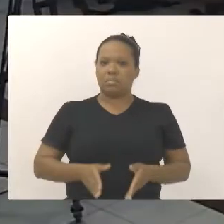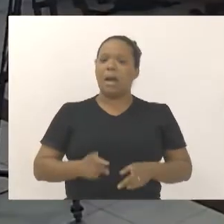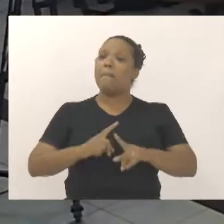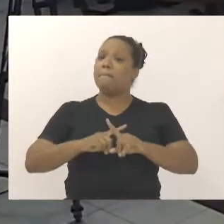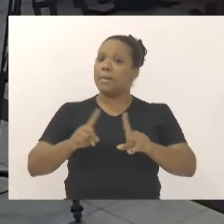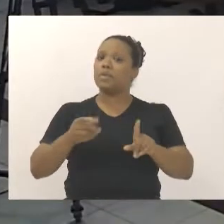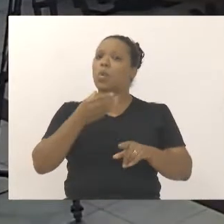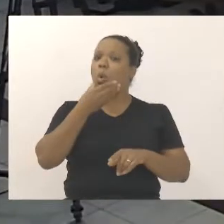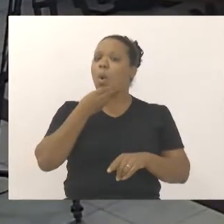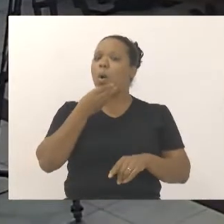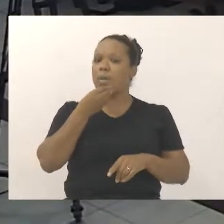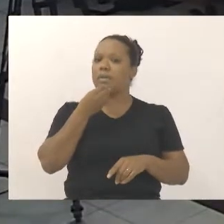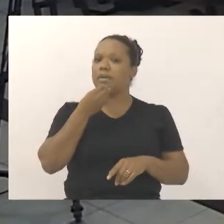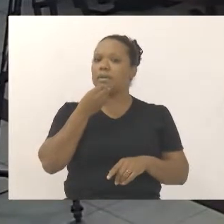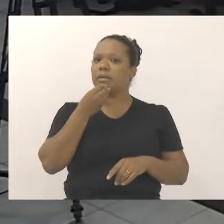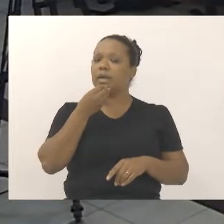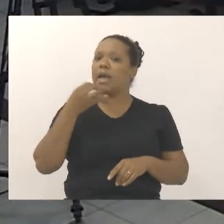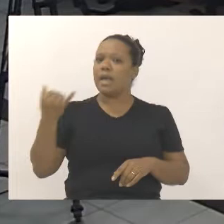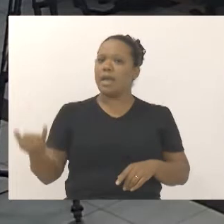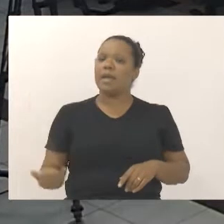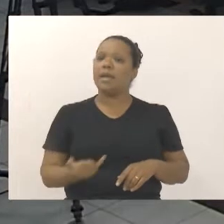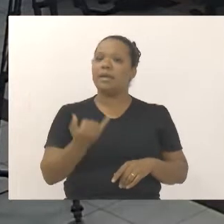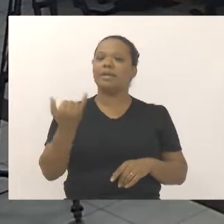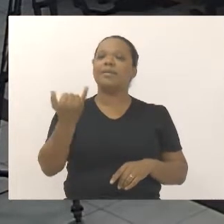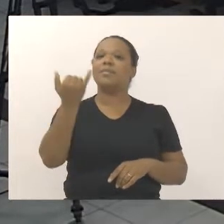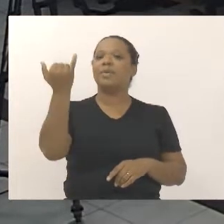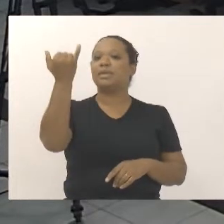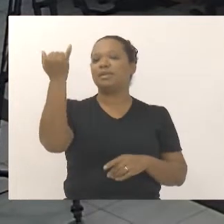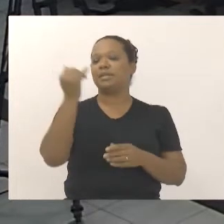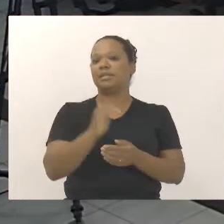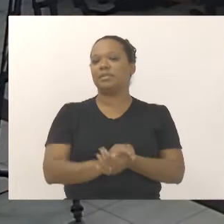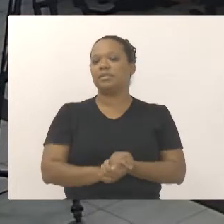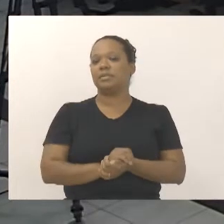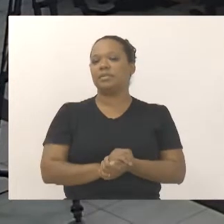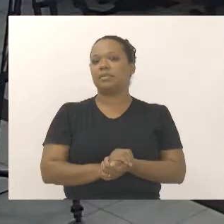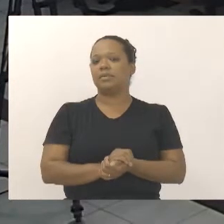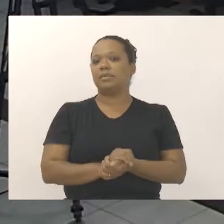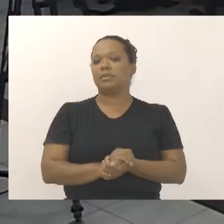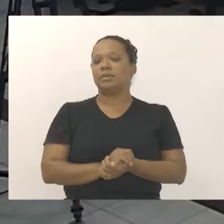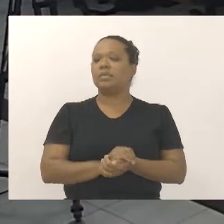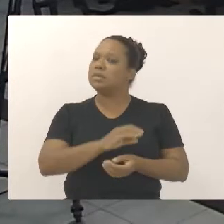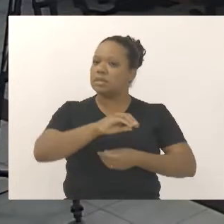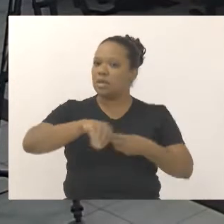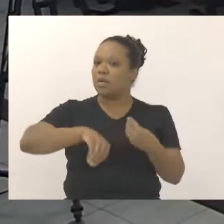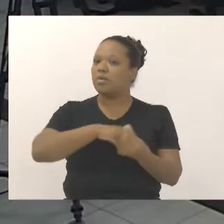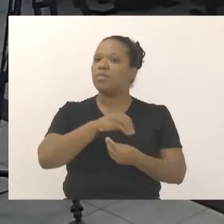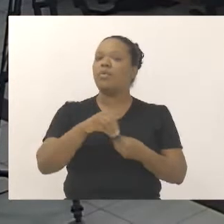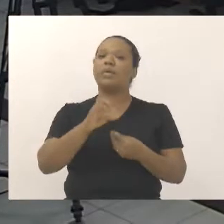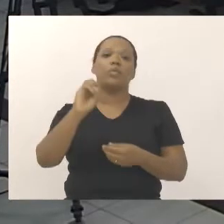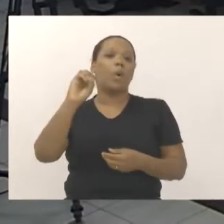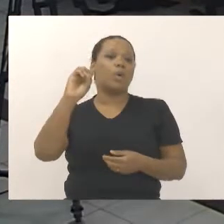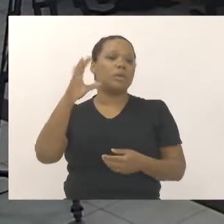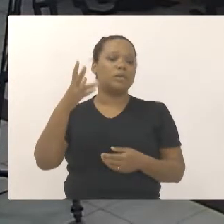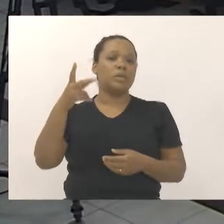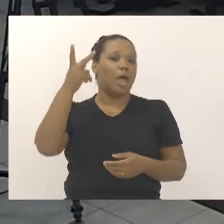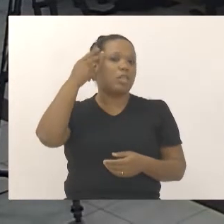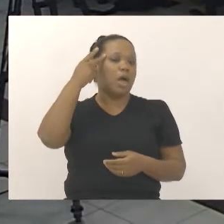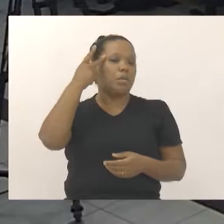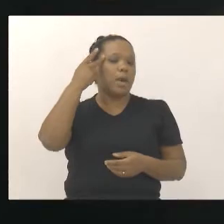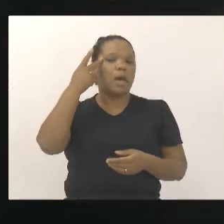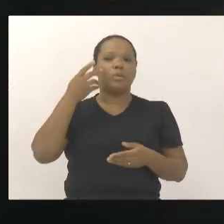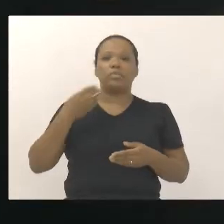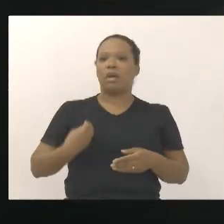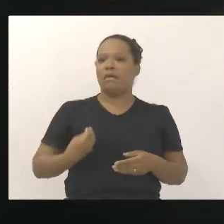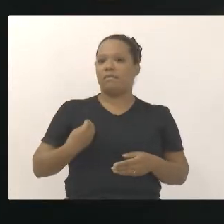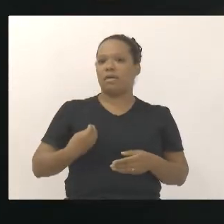o homem é fundamental participar de todo esse acontecimento natural da vida, e eu acho que aí